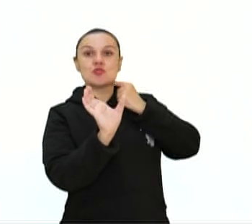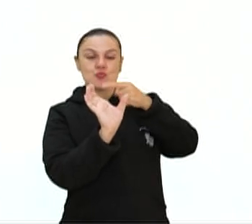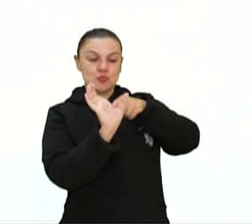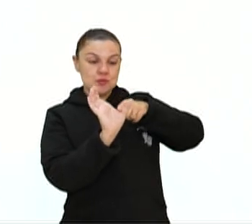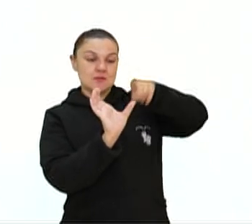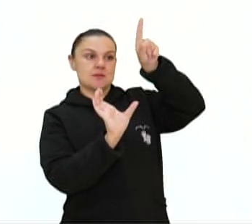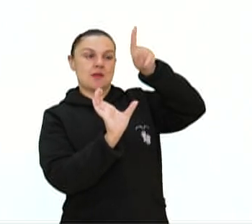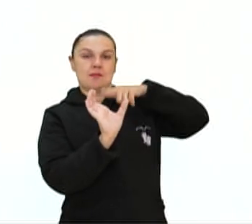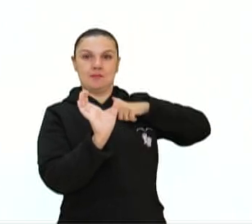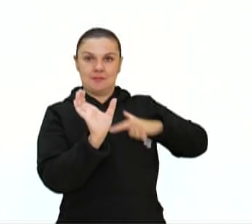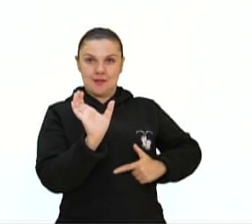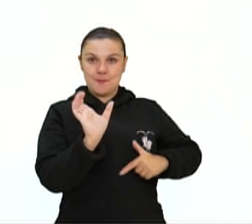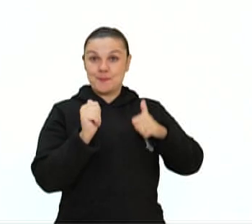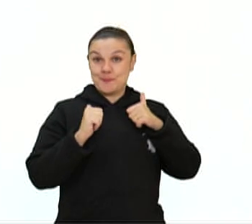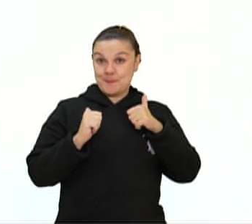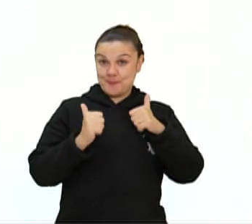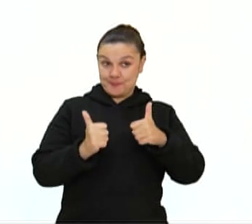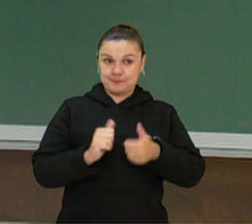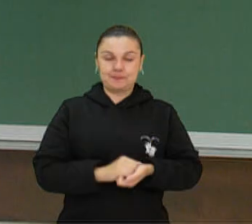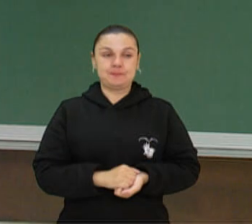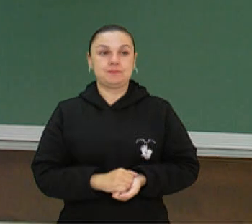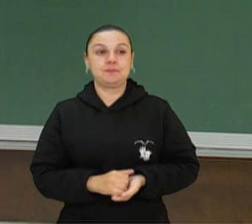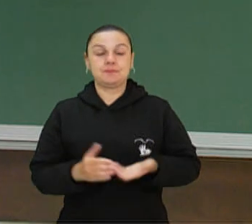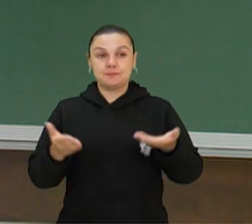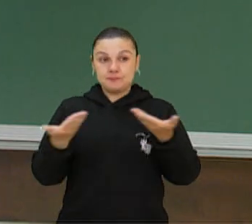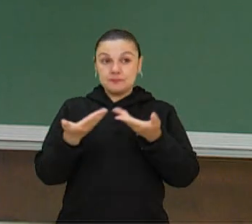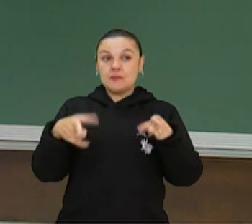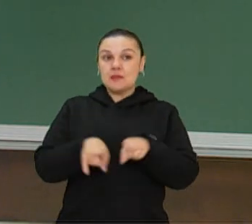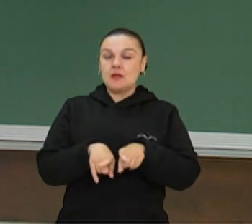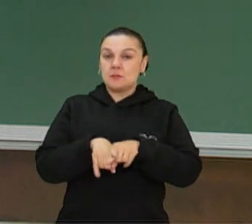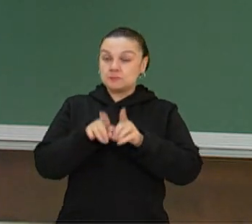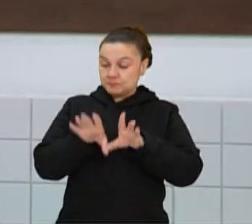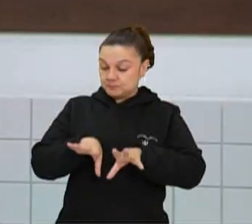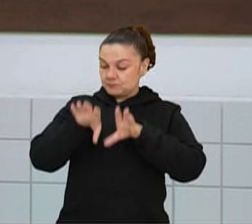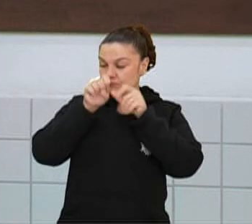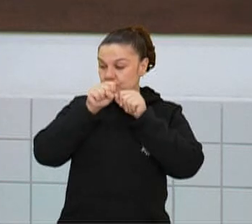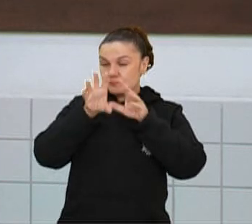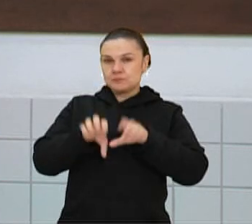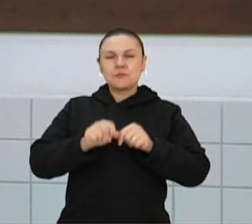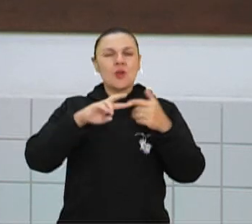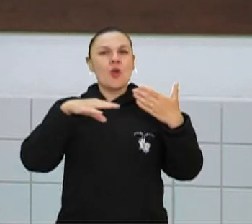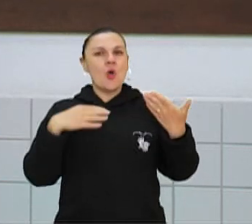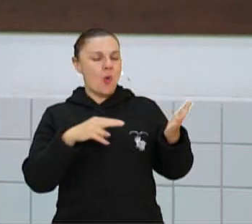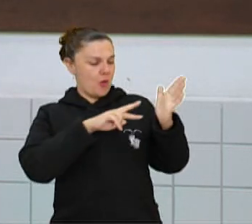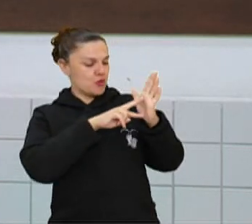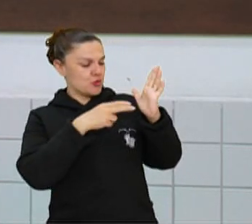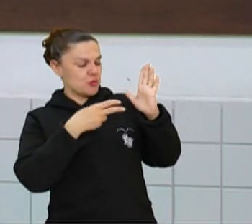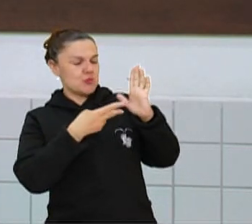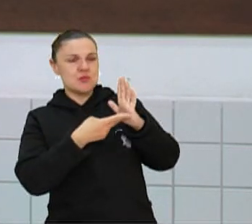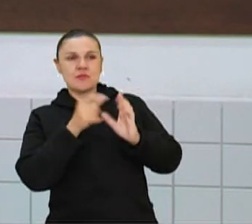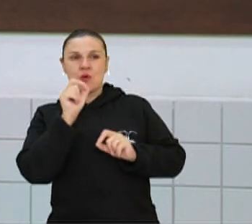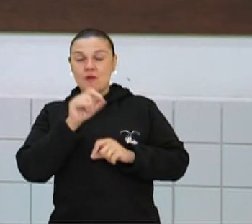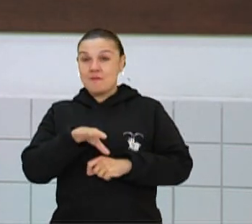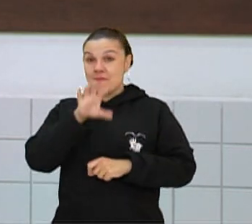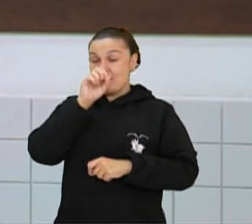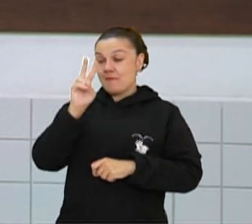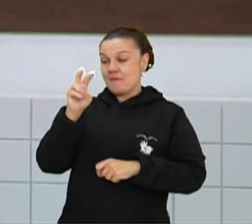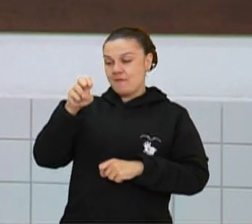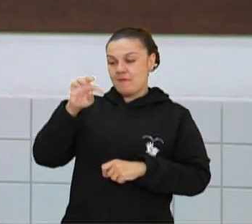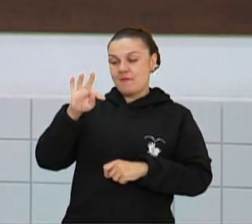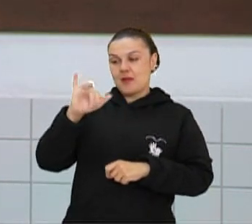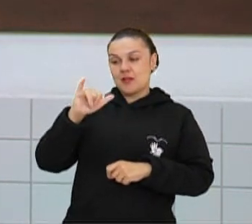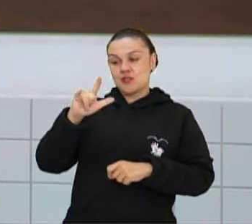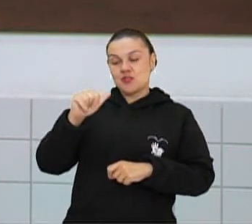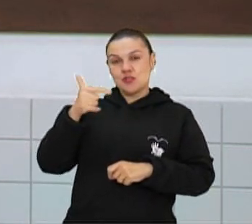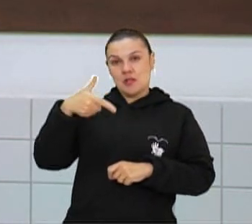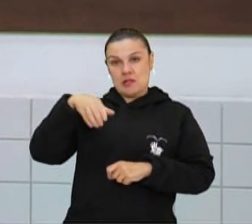arterial. Belezinha? Nós vamos falar agora sobre ventilação. Pessoal, qual que é a diferença de ventilação e respiração? A gente viu